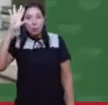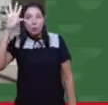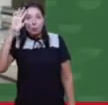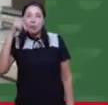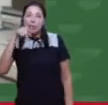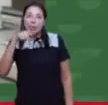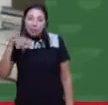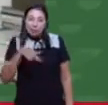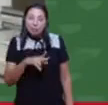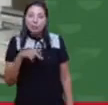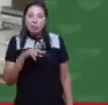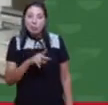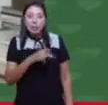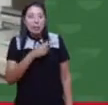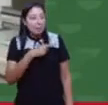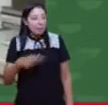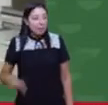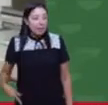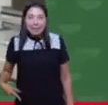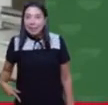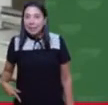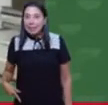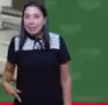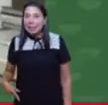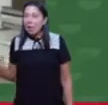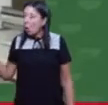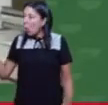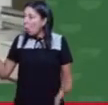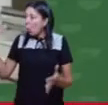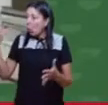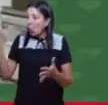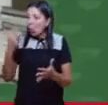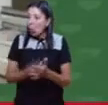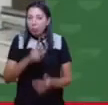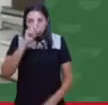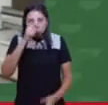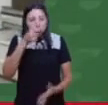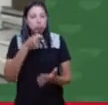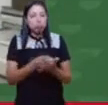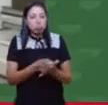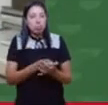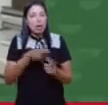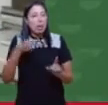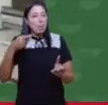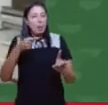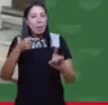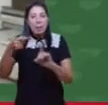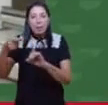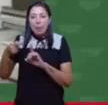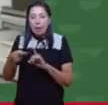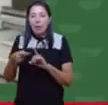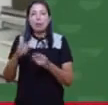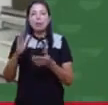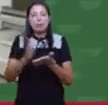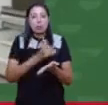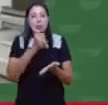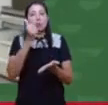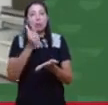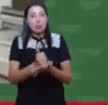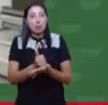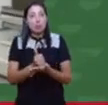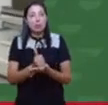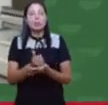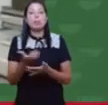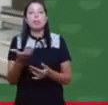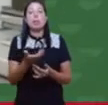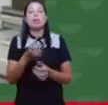ele permanecer na presidência da República usando dessa escalada autoritária e ameaçando o Brasil de golpe. Fica ameaçando